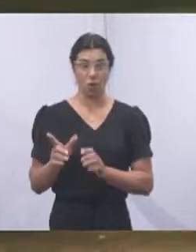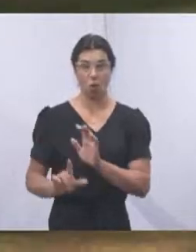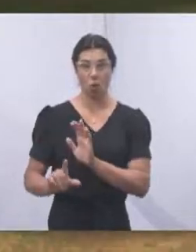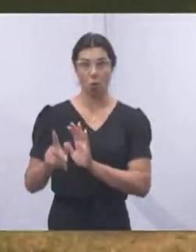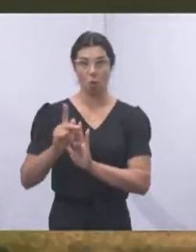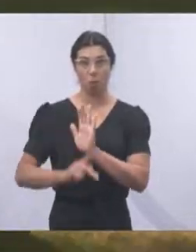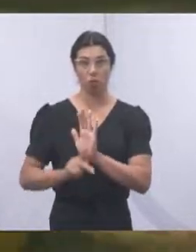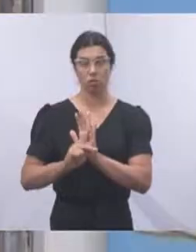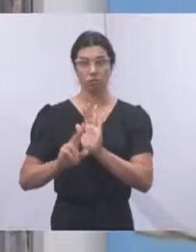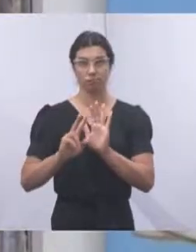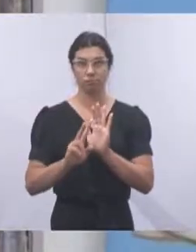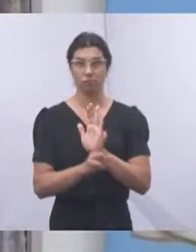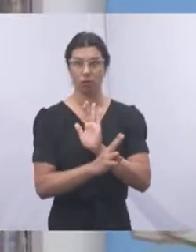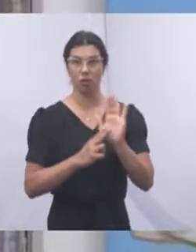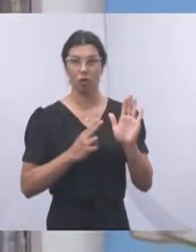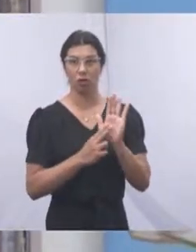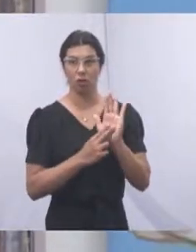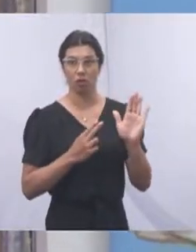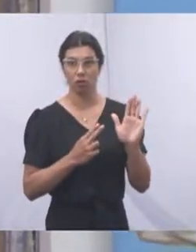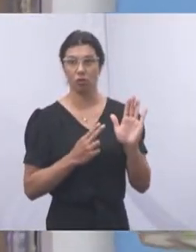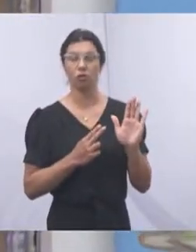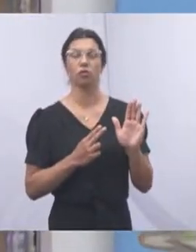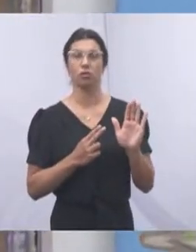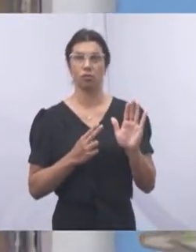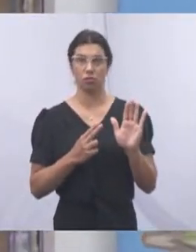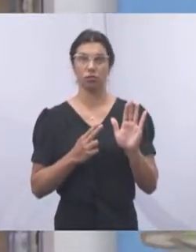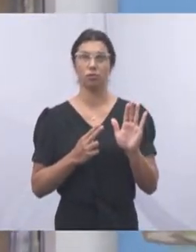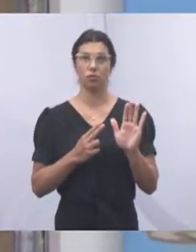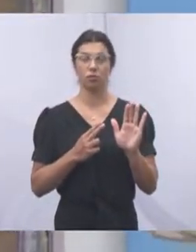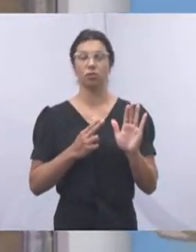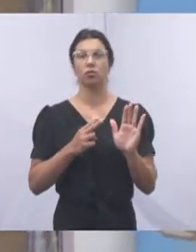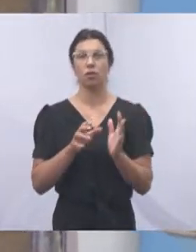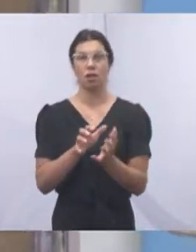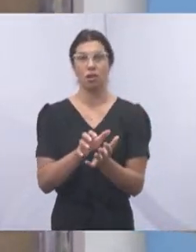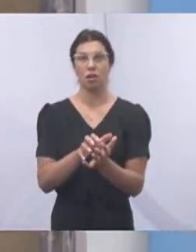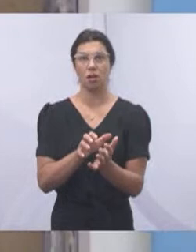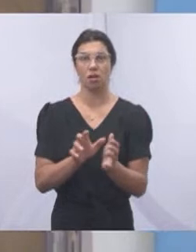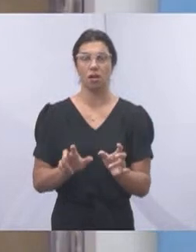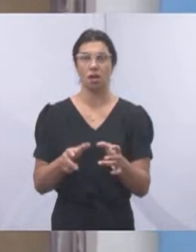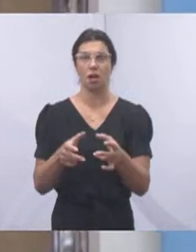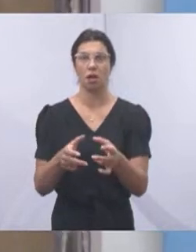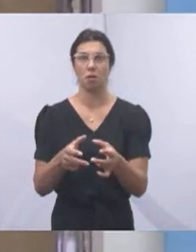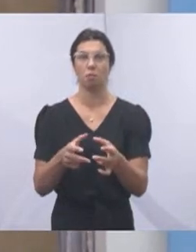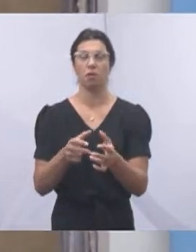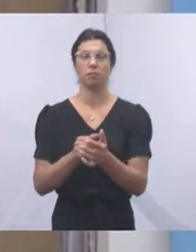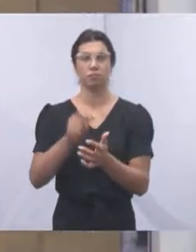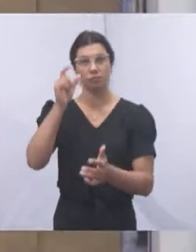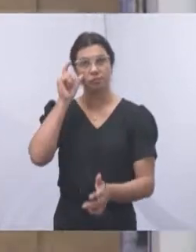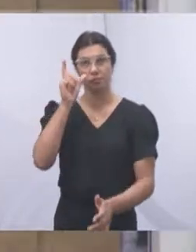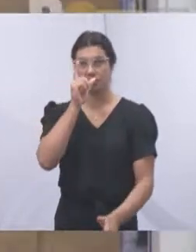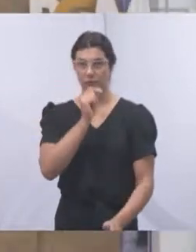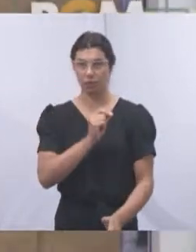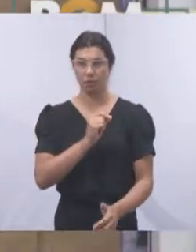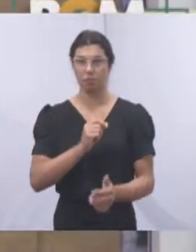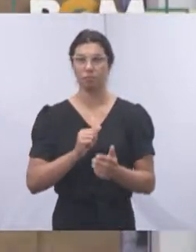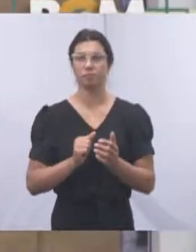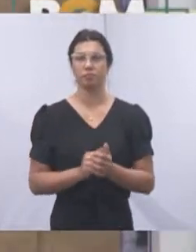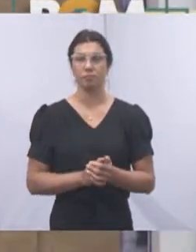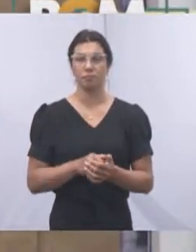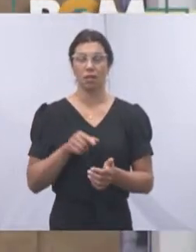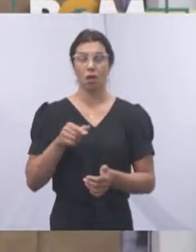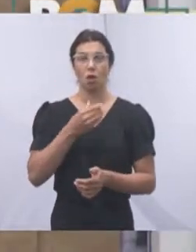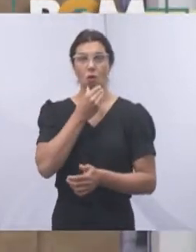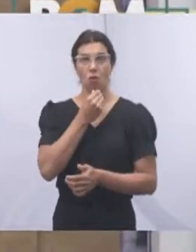de autoria do vereador e presidente do Legislativo jacareiense, Abner Rosa, do PSDB. E o senhor Roberto